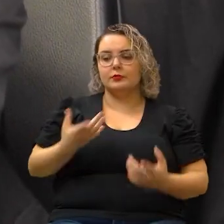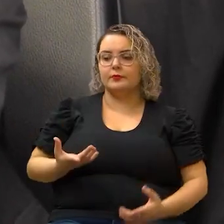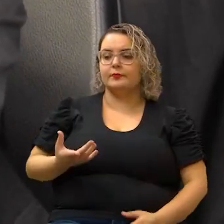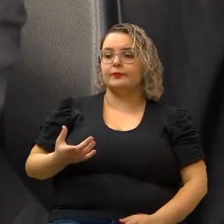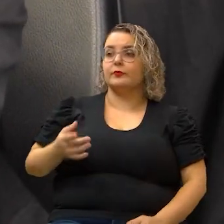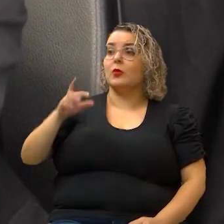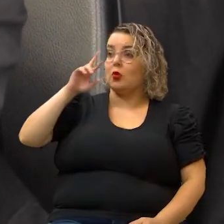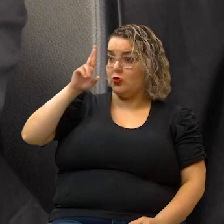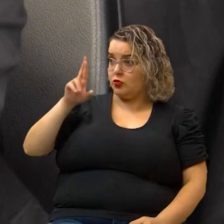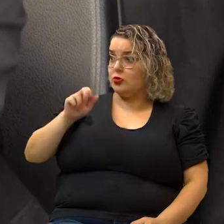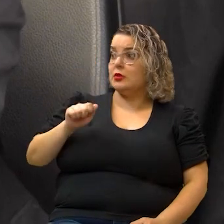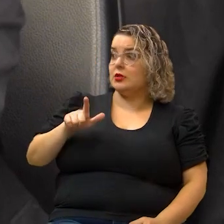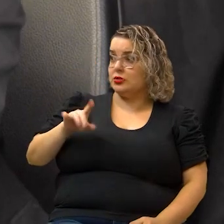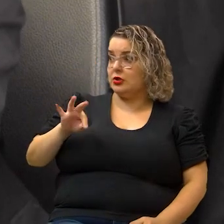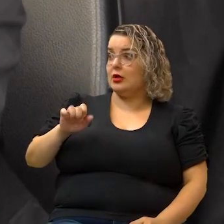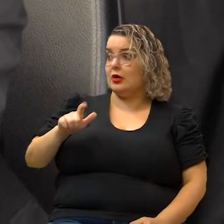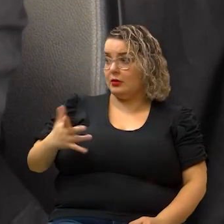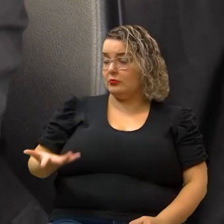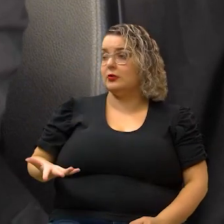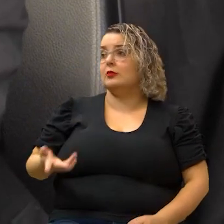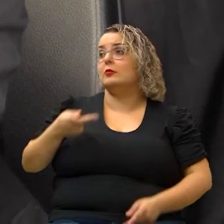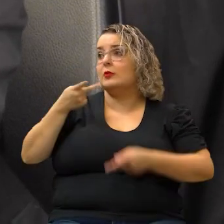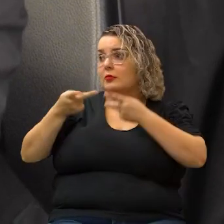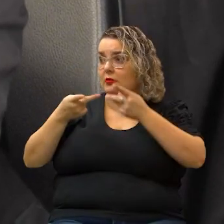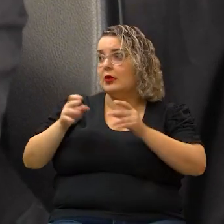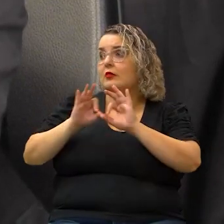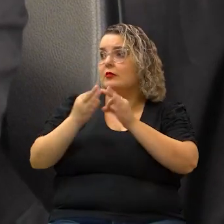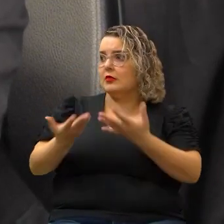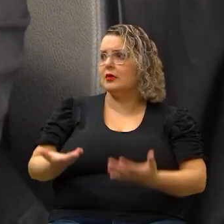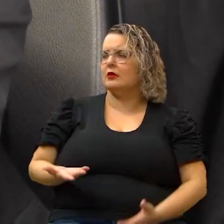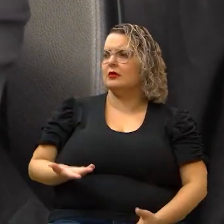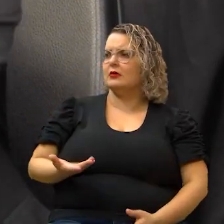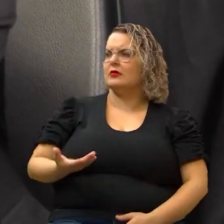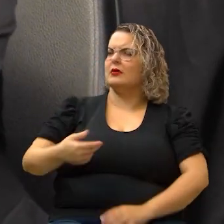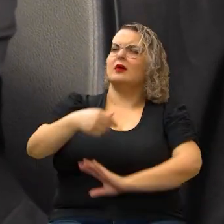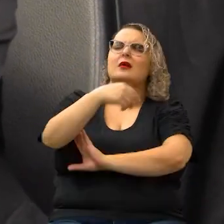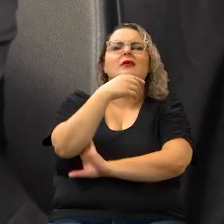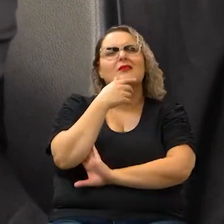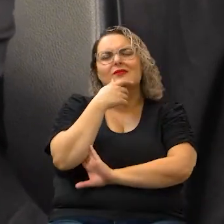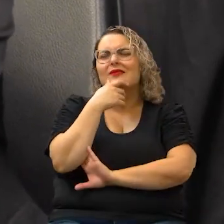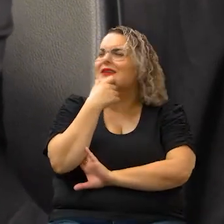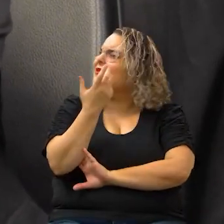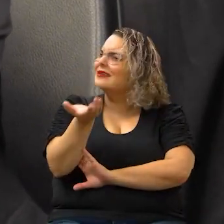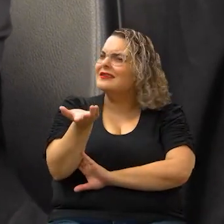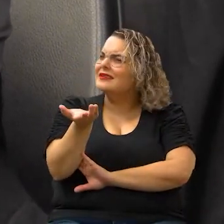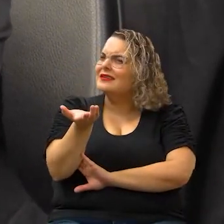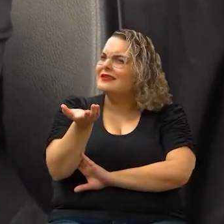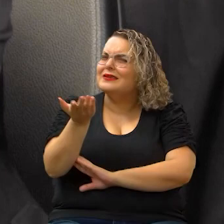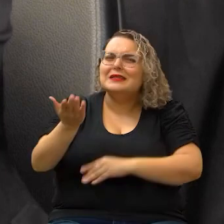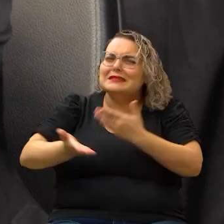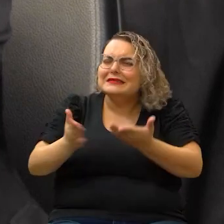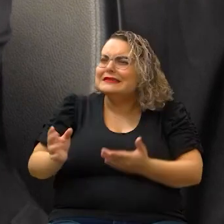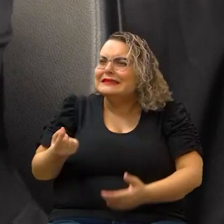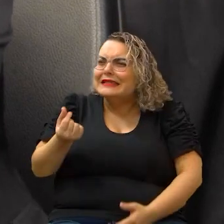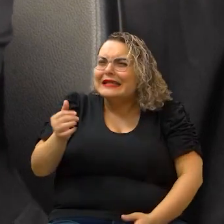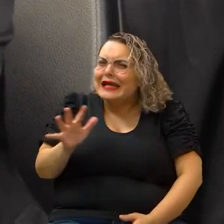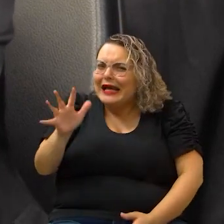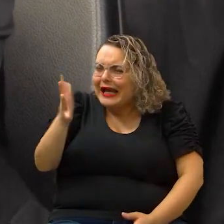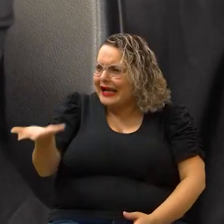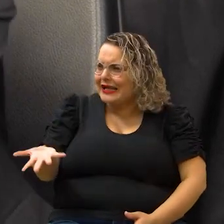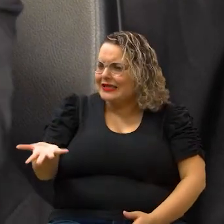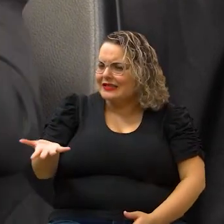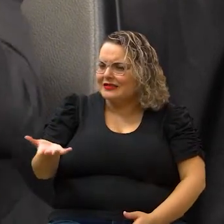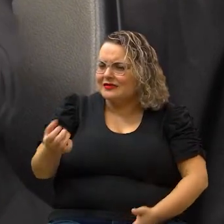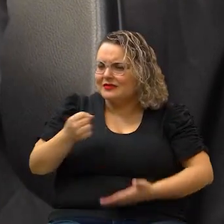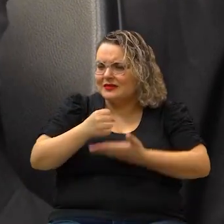assim, senhor Alberto, o senhor está de alta, nós vamos comunicar a sua família e tal. Eu olhei bem para a moça, falei, escuta, mas esse tratamento não ficou caro?